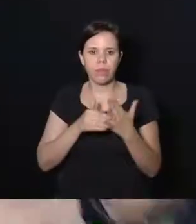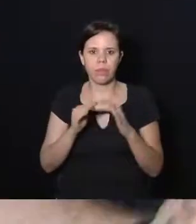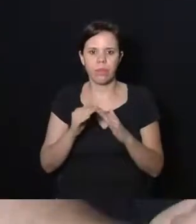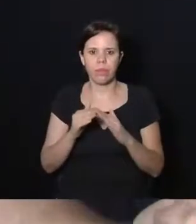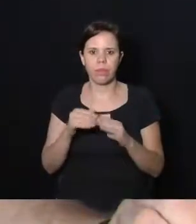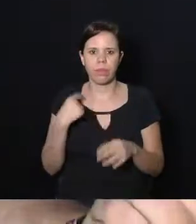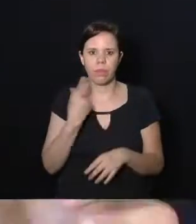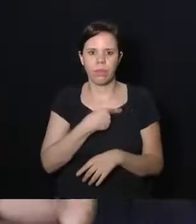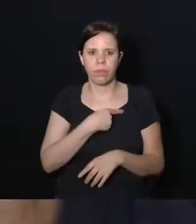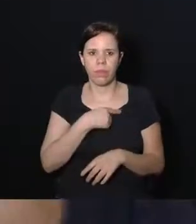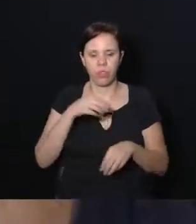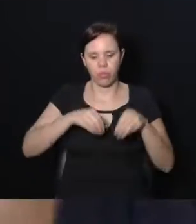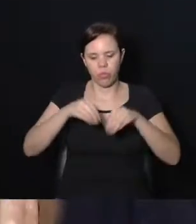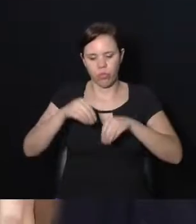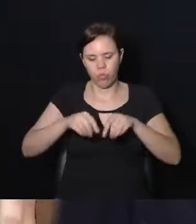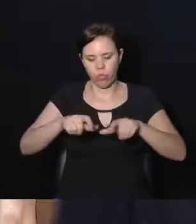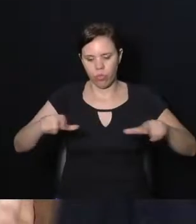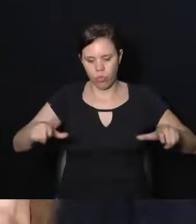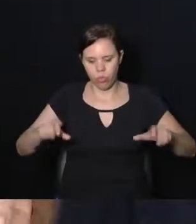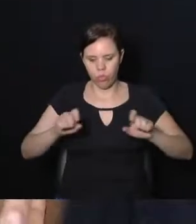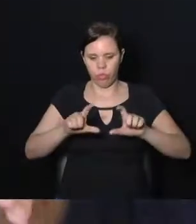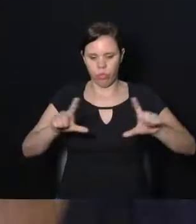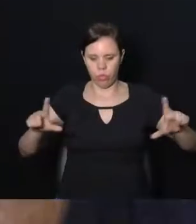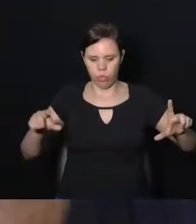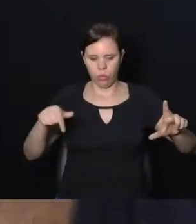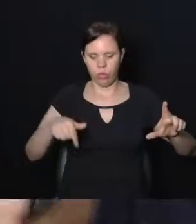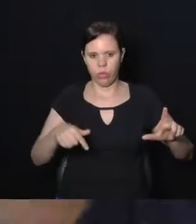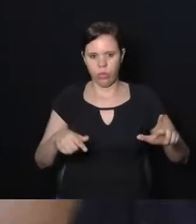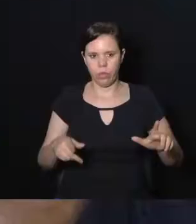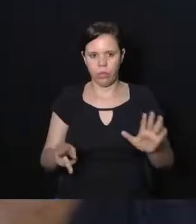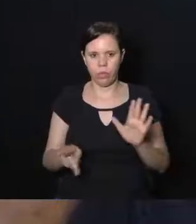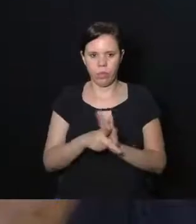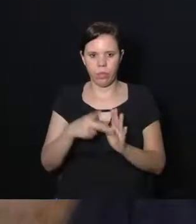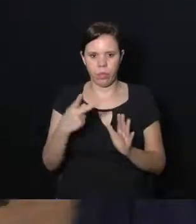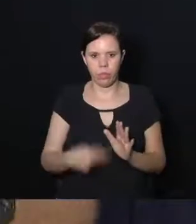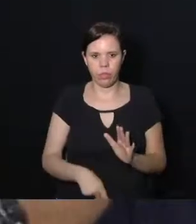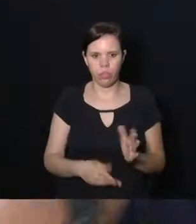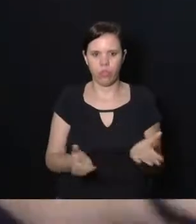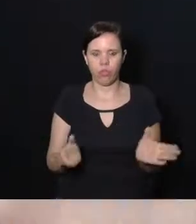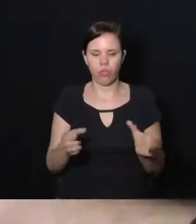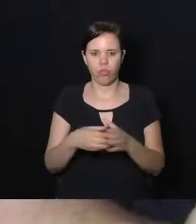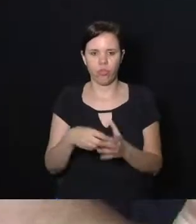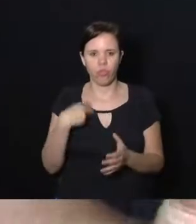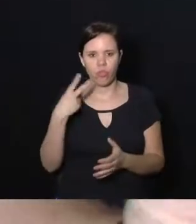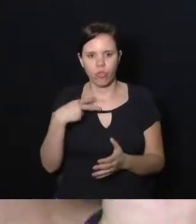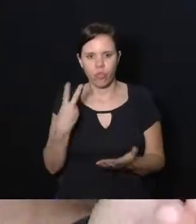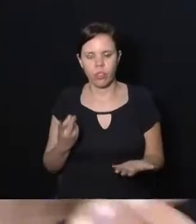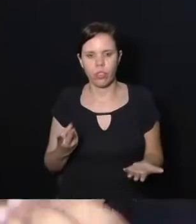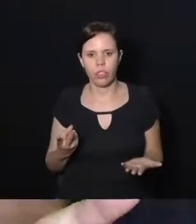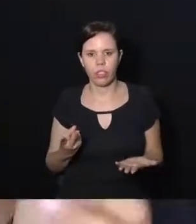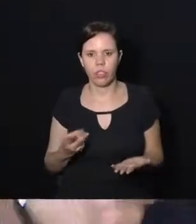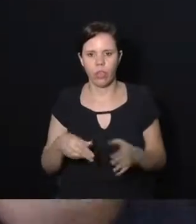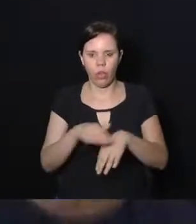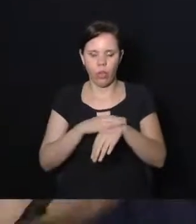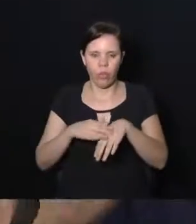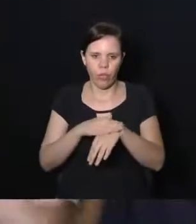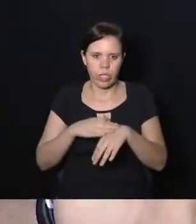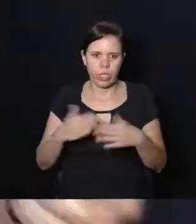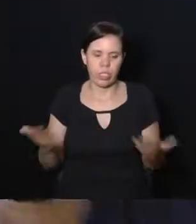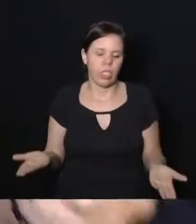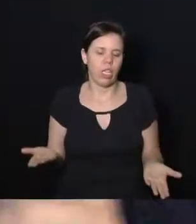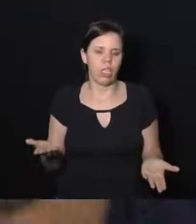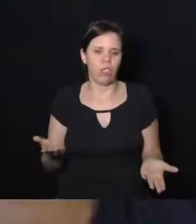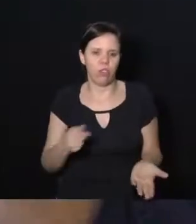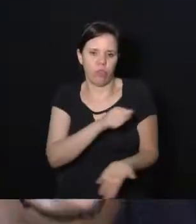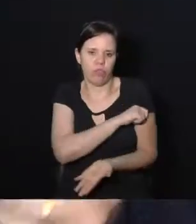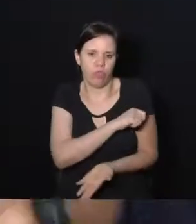gente montou um stand exclusivo do parlamento. Então, durante a semana, os candidatos conversaram com os alunos e agora está aberto